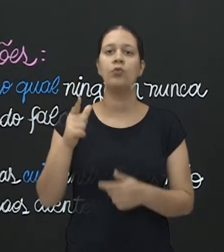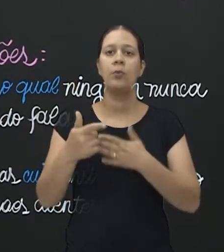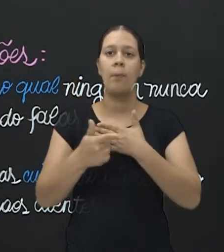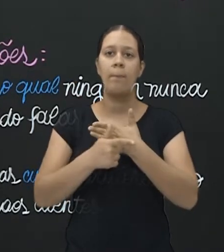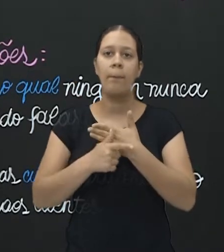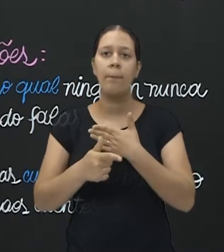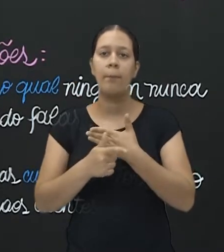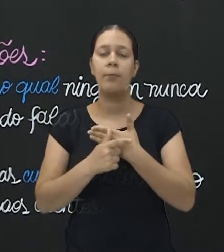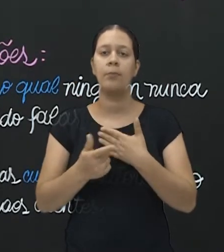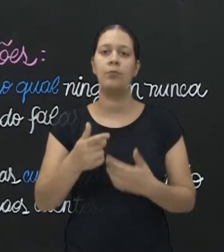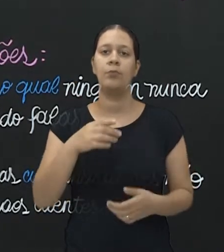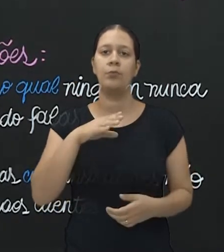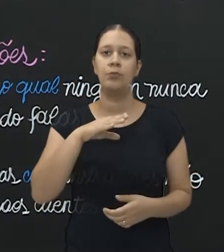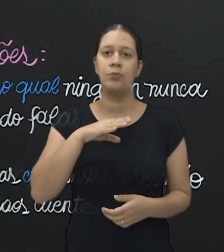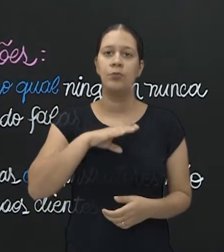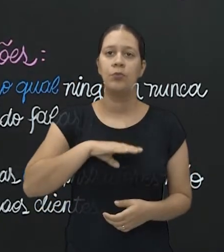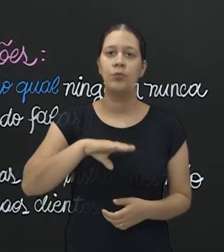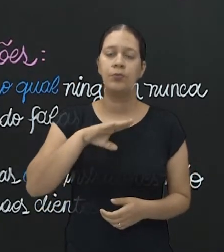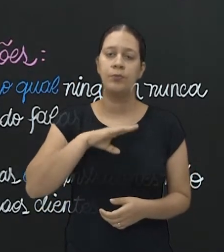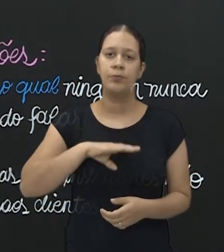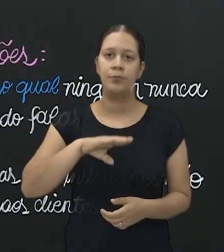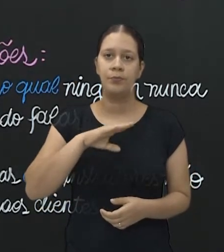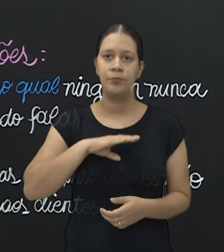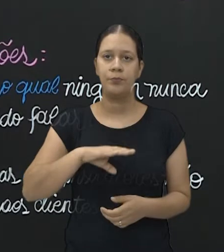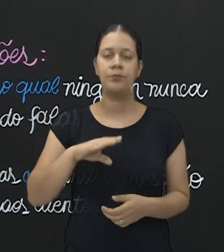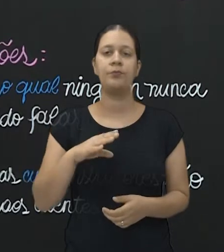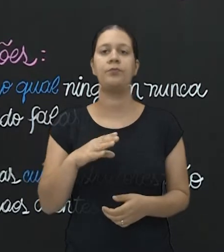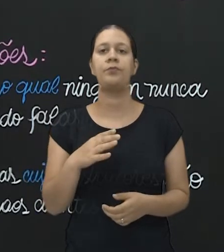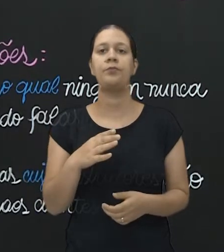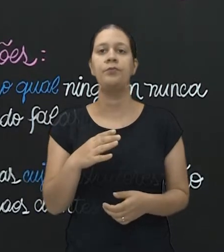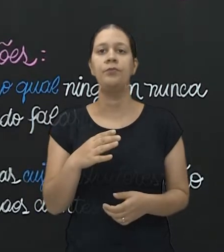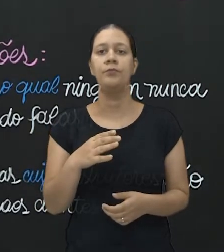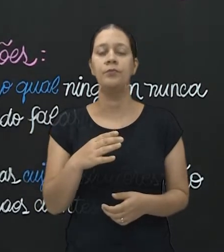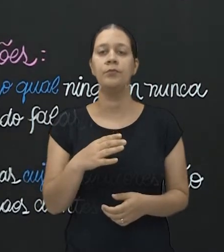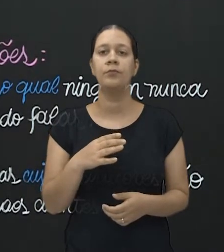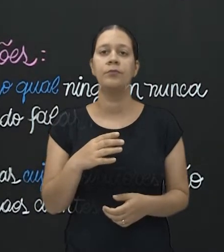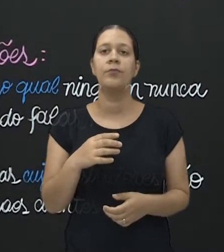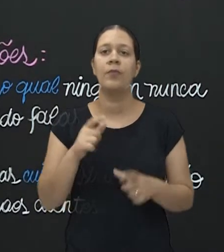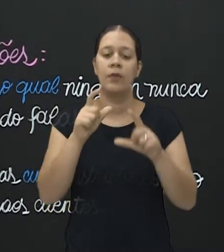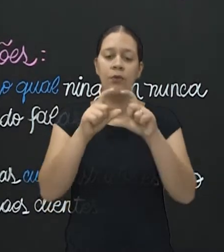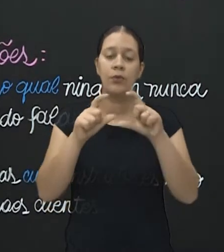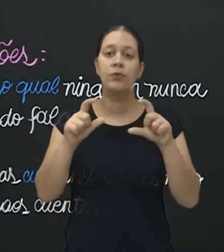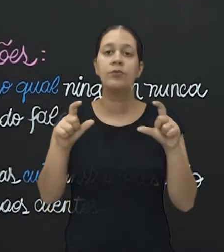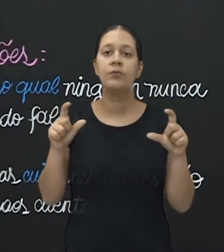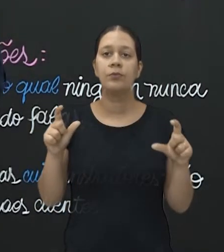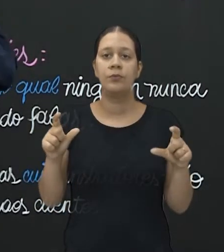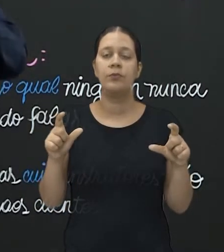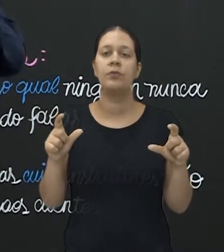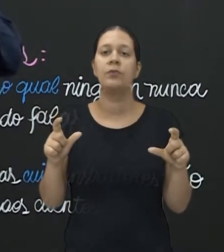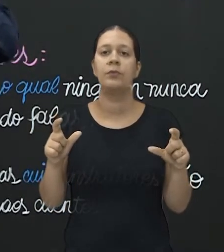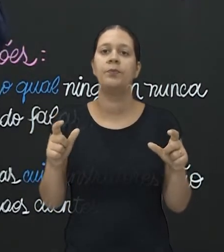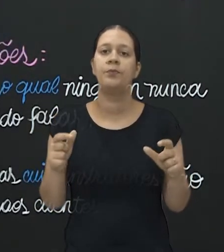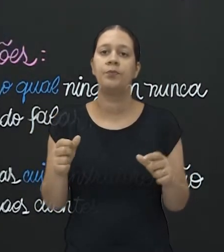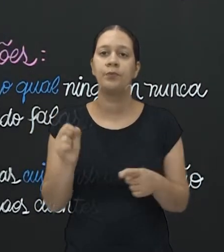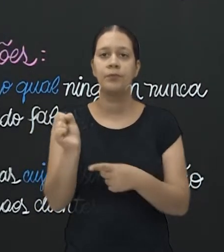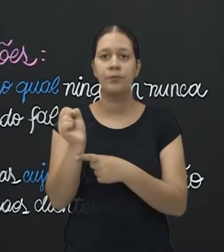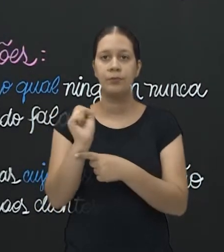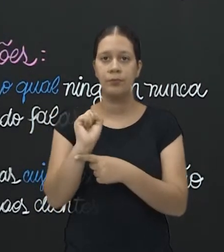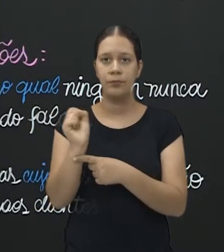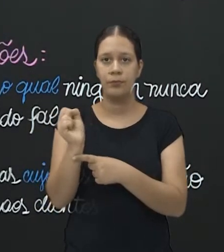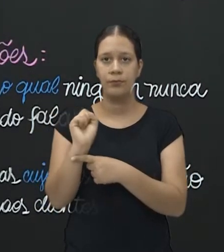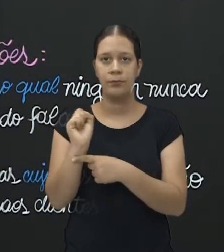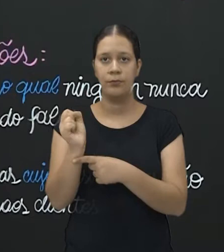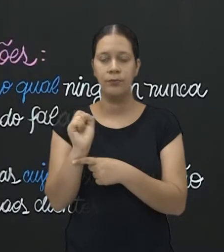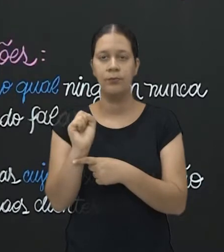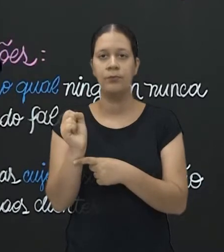língua portuguesa, tal como o papel de uma conjunção integrante que introduz orações subordinadas substantivas. Então, para que ele